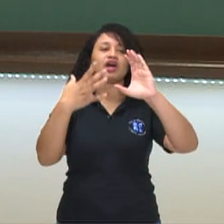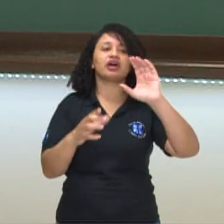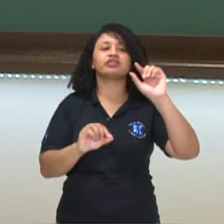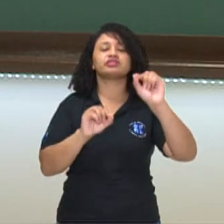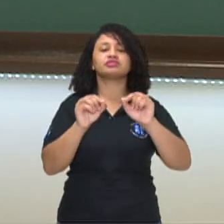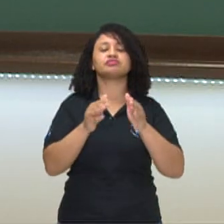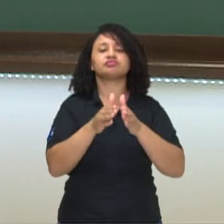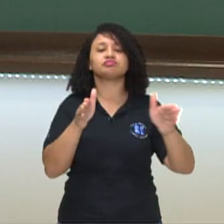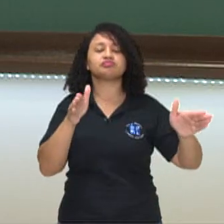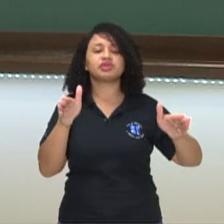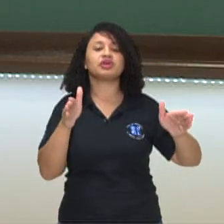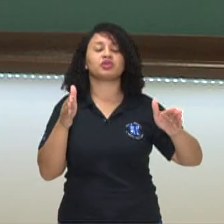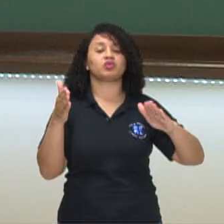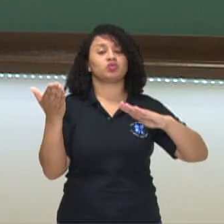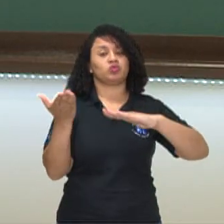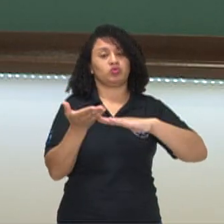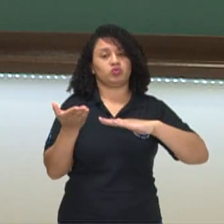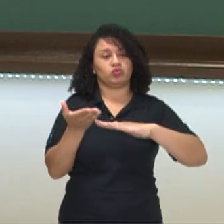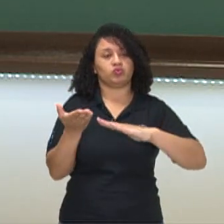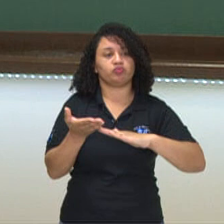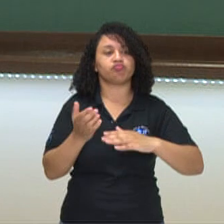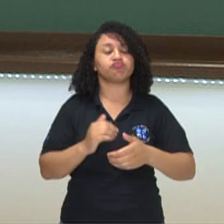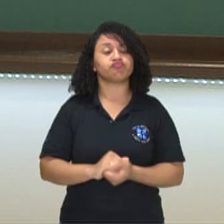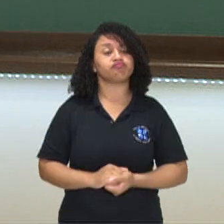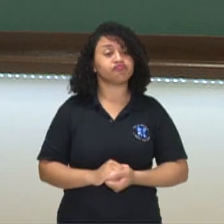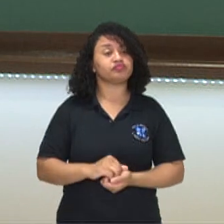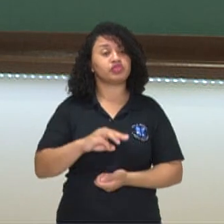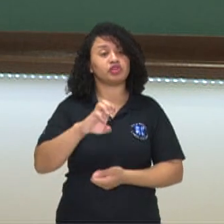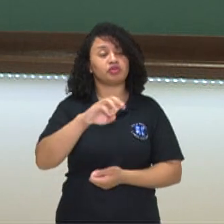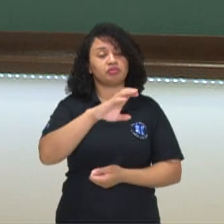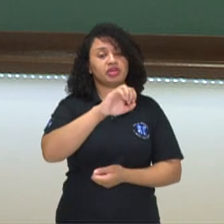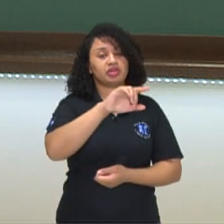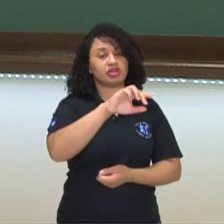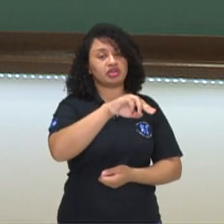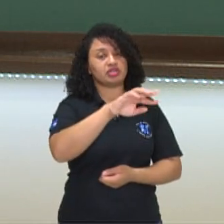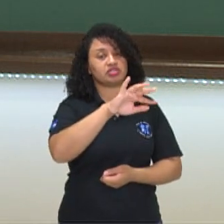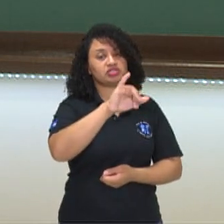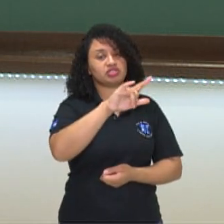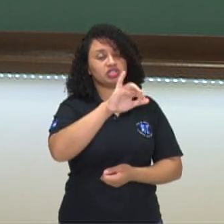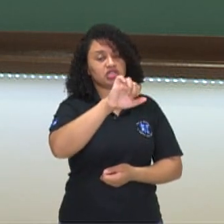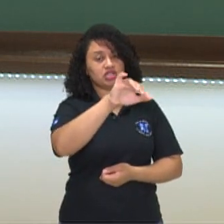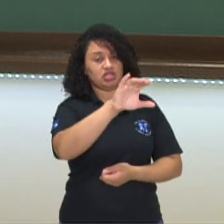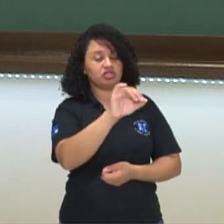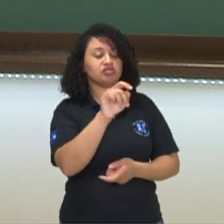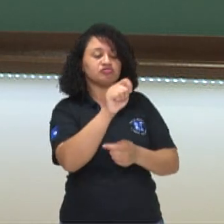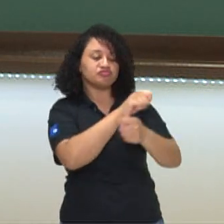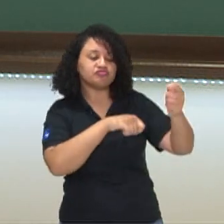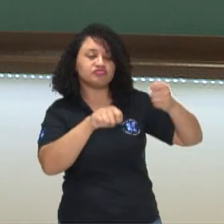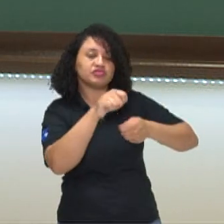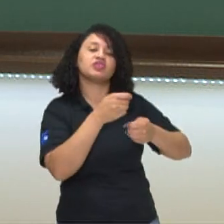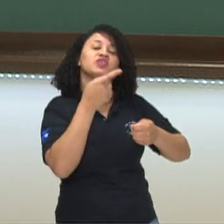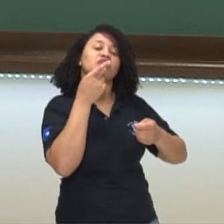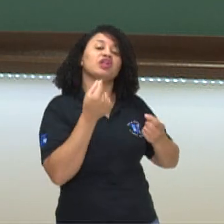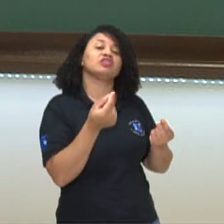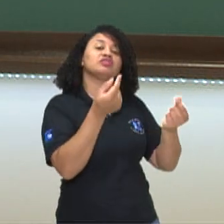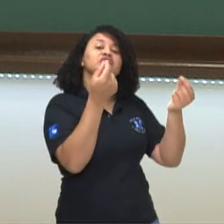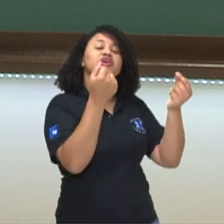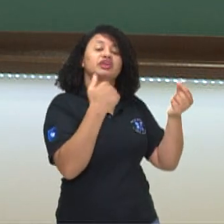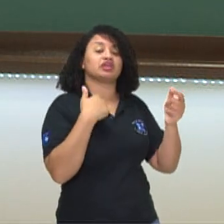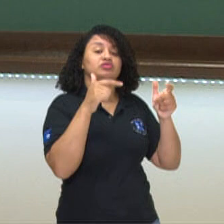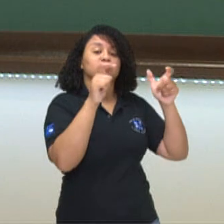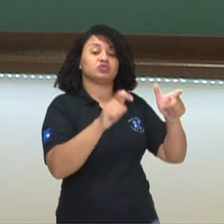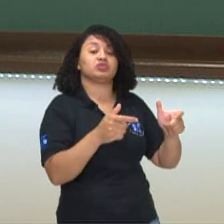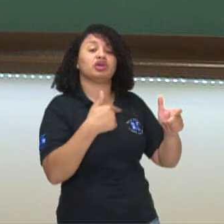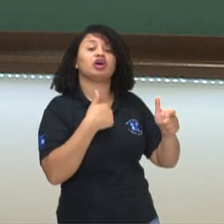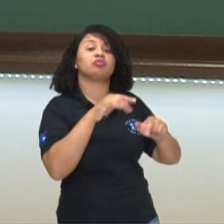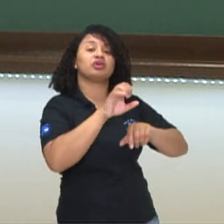da Idade Moderna. O mercantilismo, a teoria econômica, que dizia que a riqueza de uma nação estava pautada no acúmulo